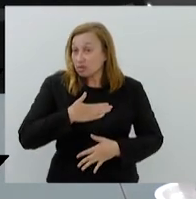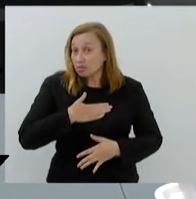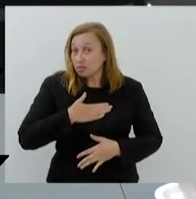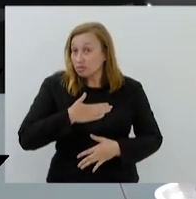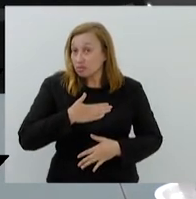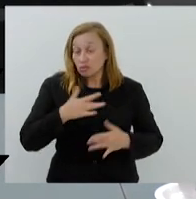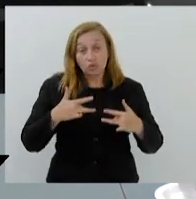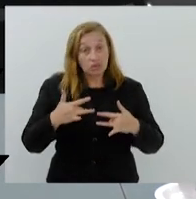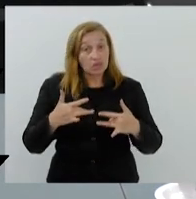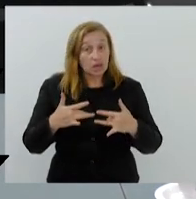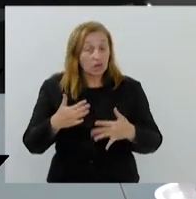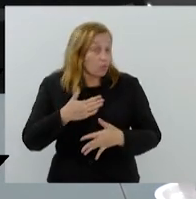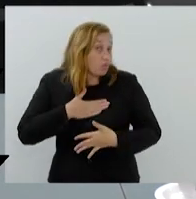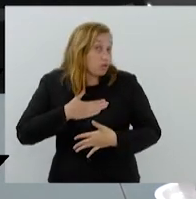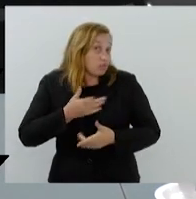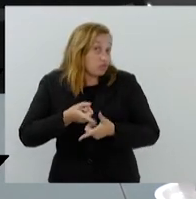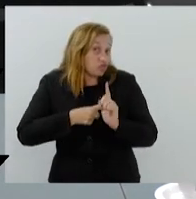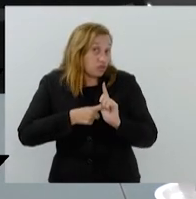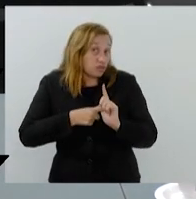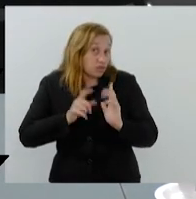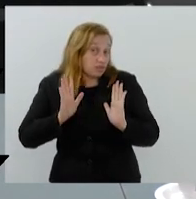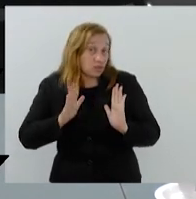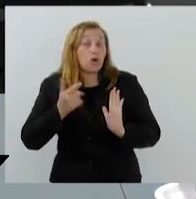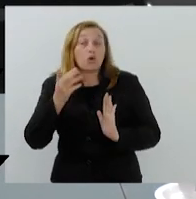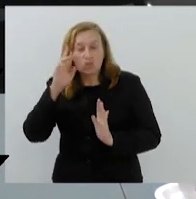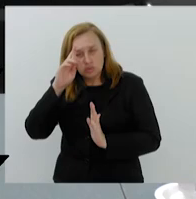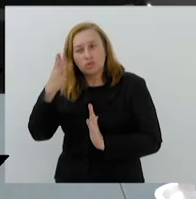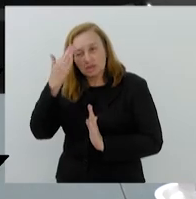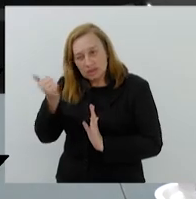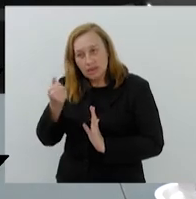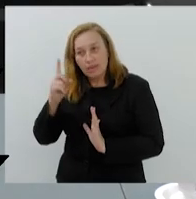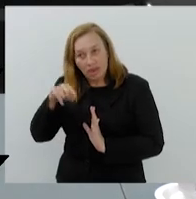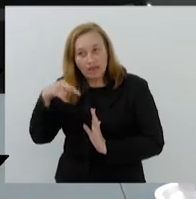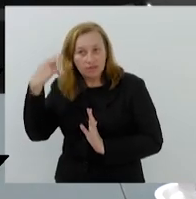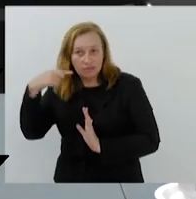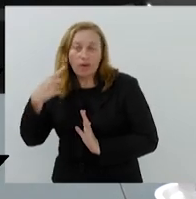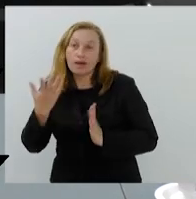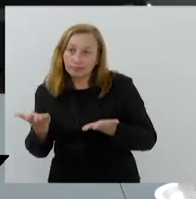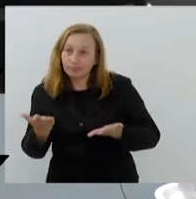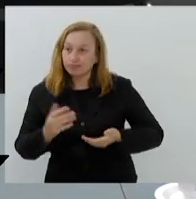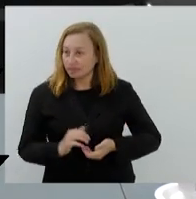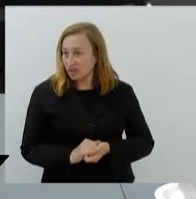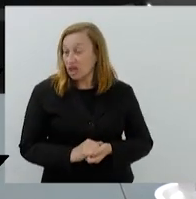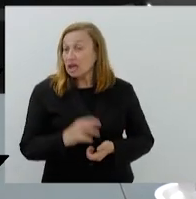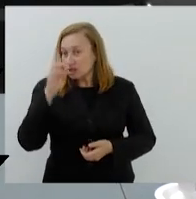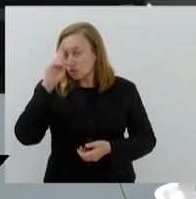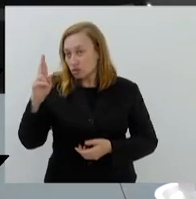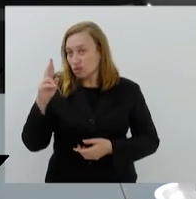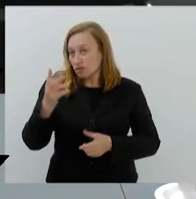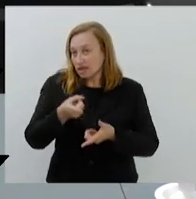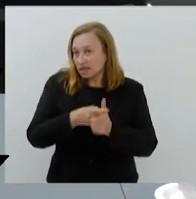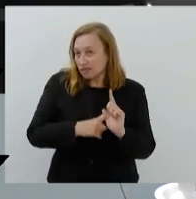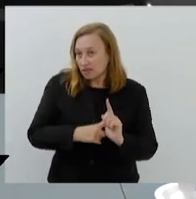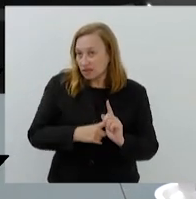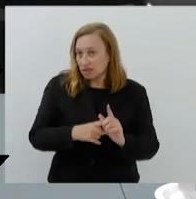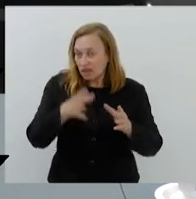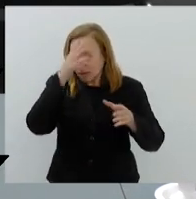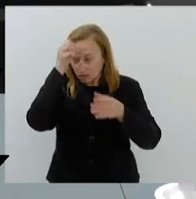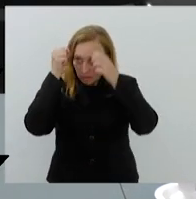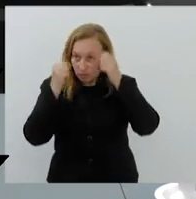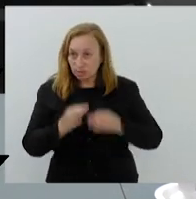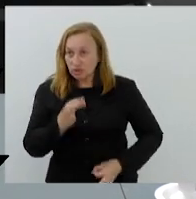solidários. Não. O senhor sabe disso, sou advogado. Se o senhor ficar devendo ao Tribunal de